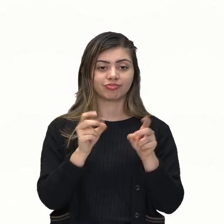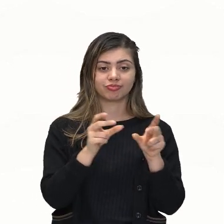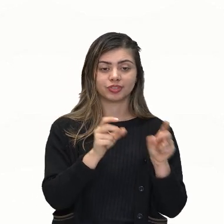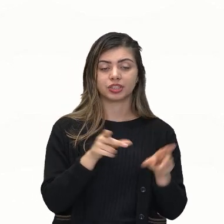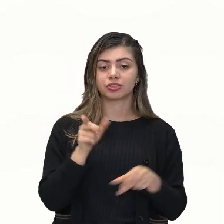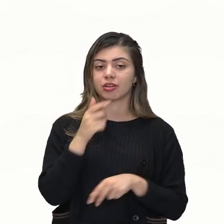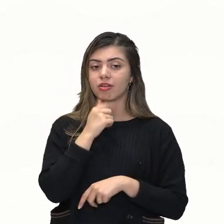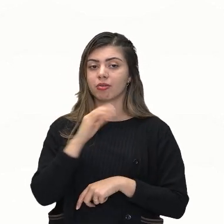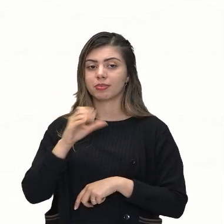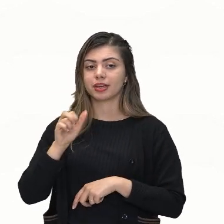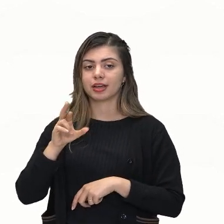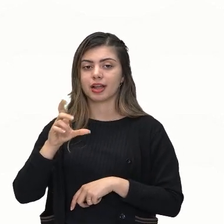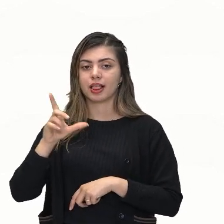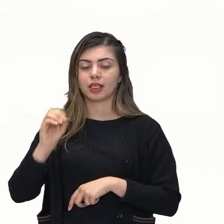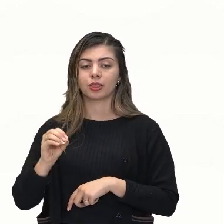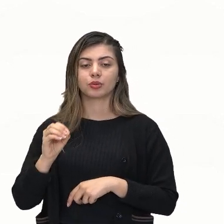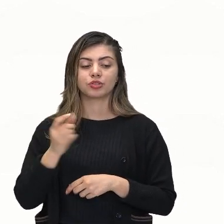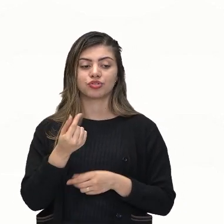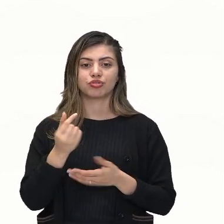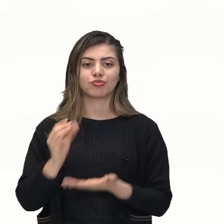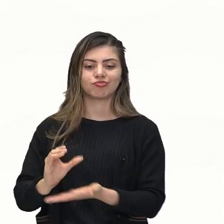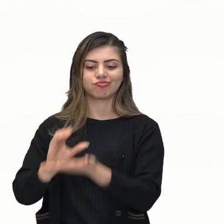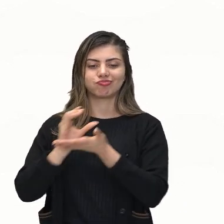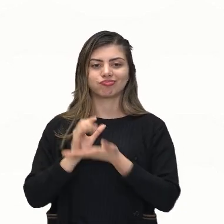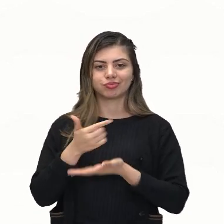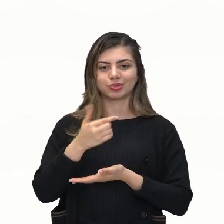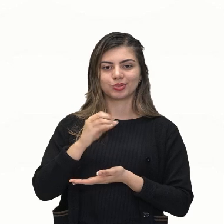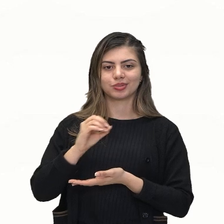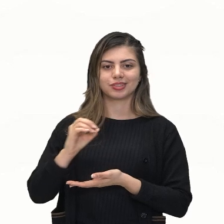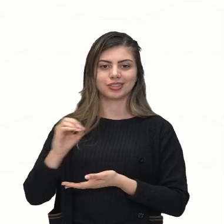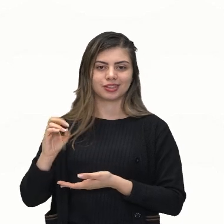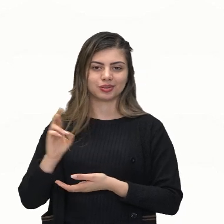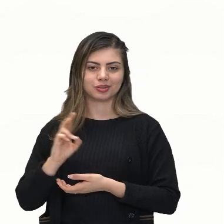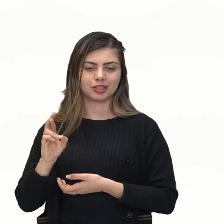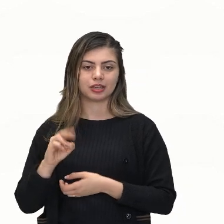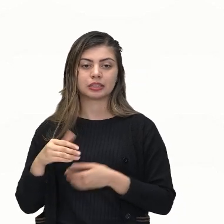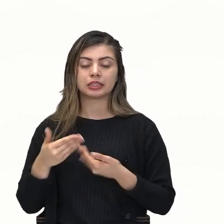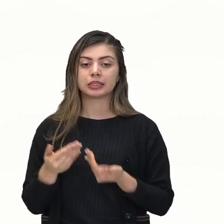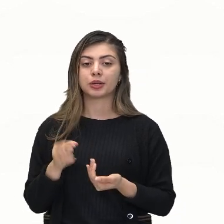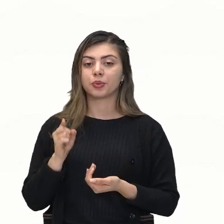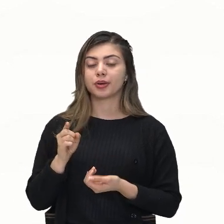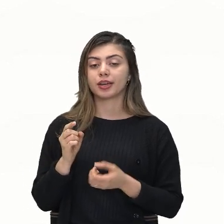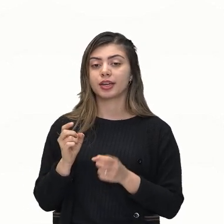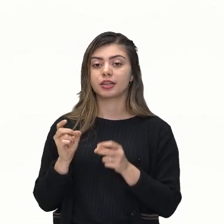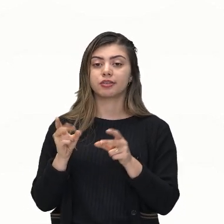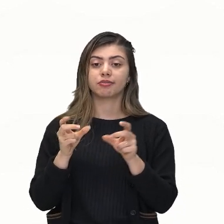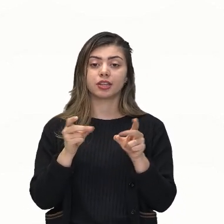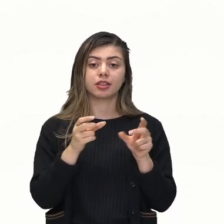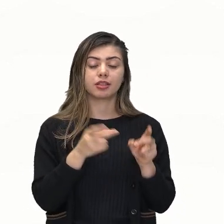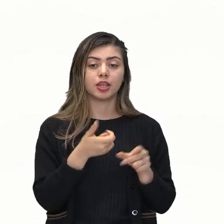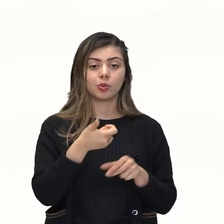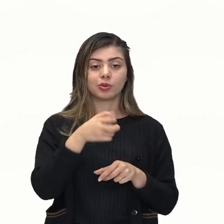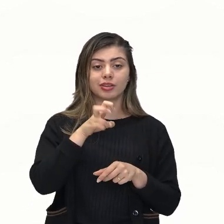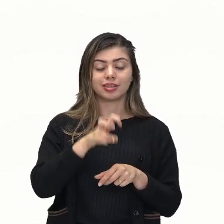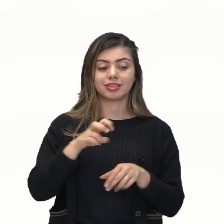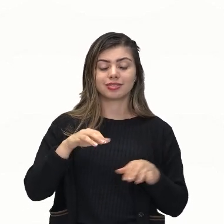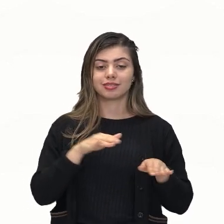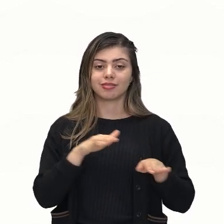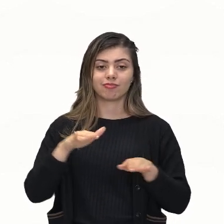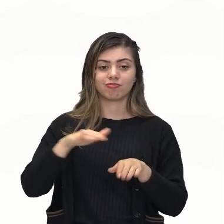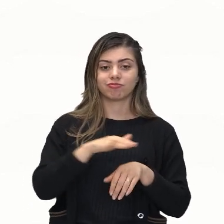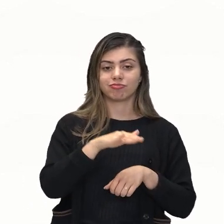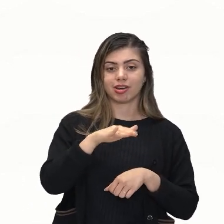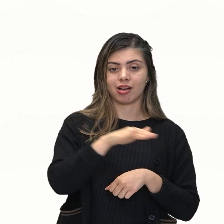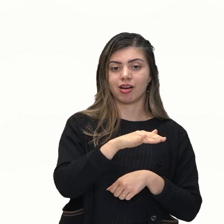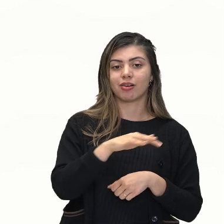ganha R$200 de comissão. Quanto ele recebeu de comissão no mês em que ele vendeu 15 automóveis?